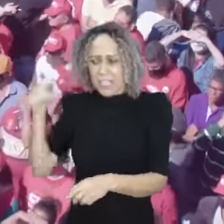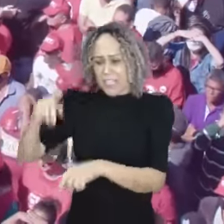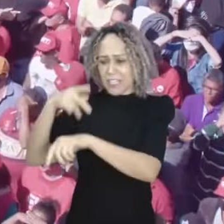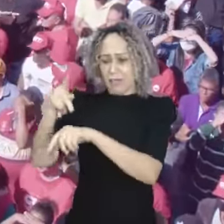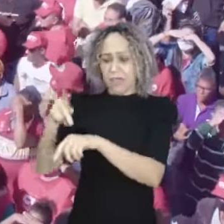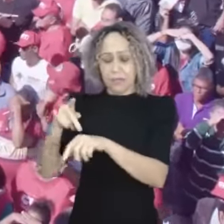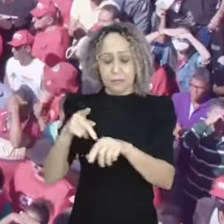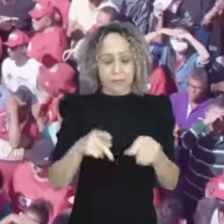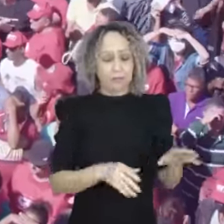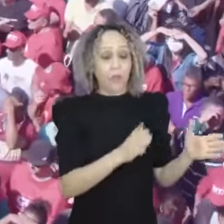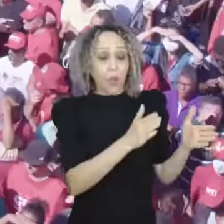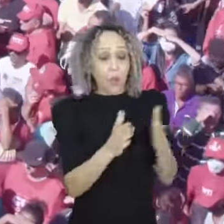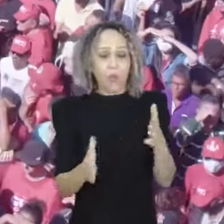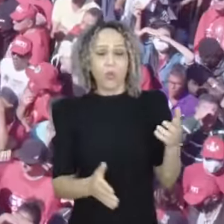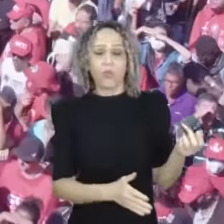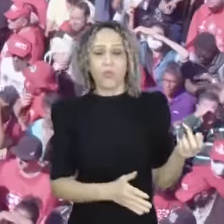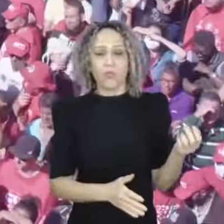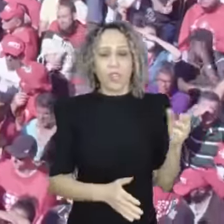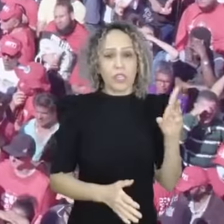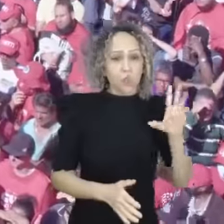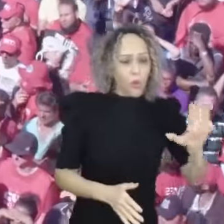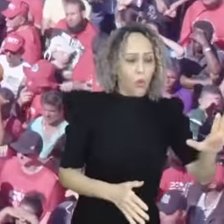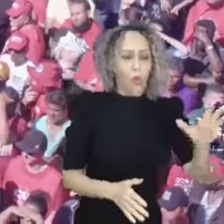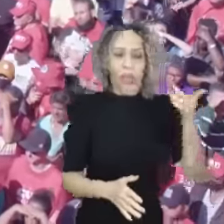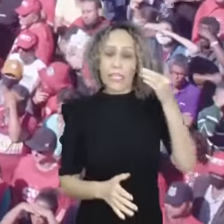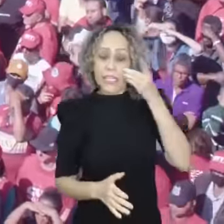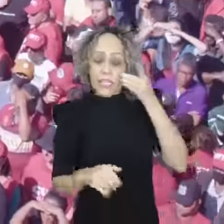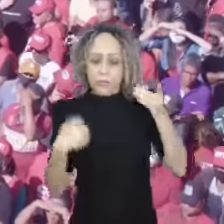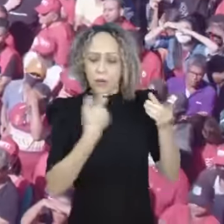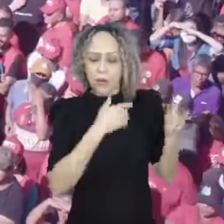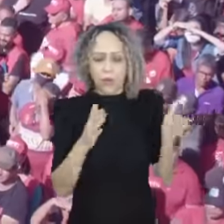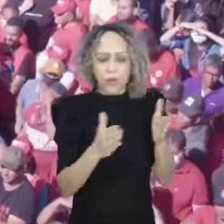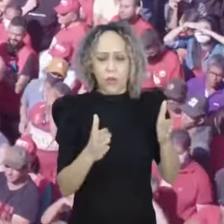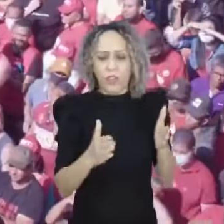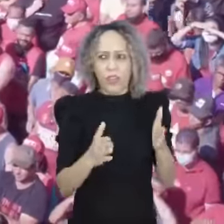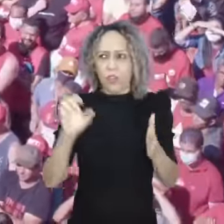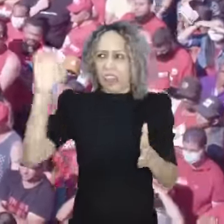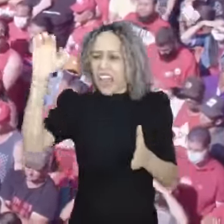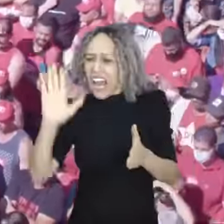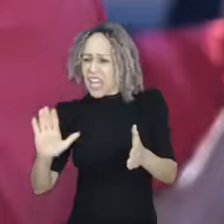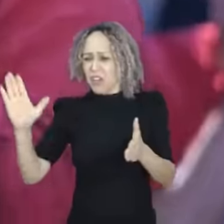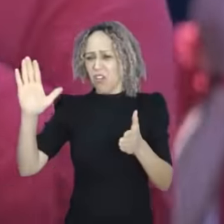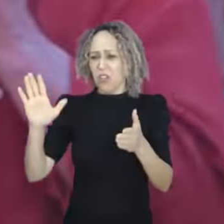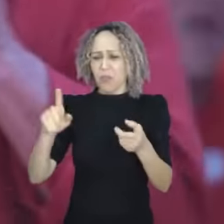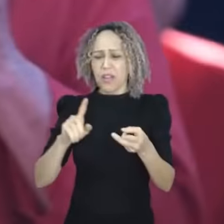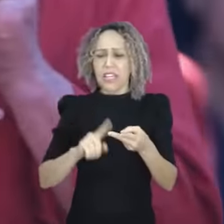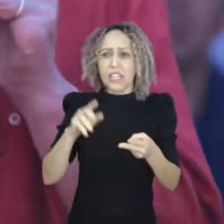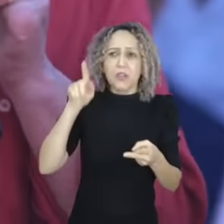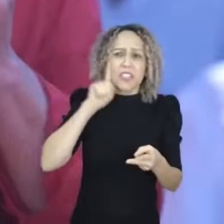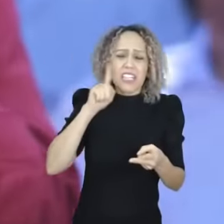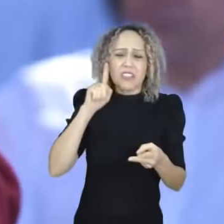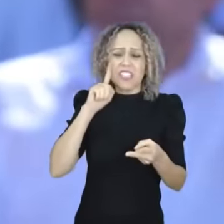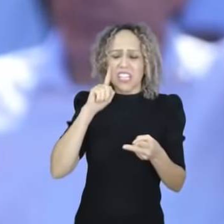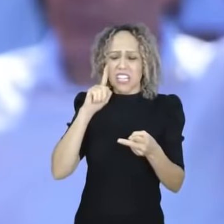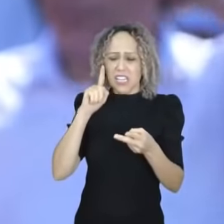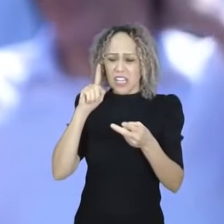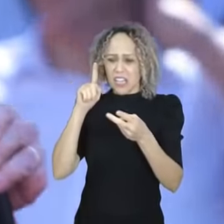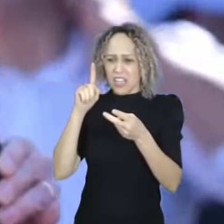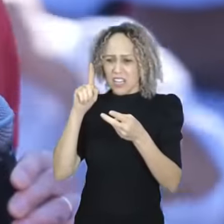quando a União Europeia e os Estados Unidos desempregaram 100 milhões de pessoas, eu vou